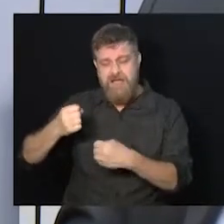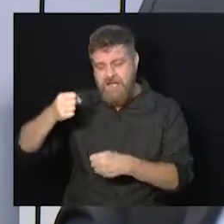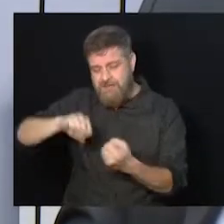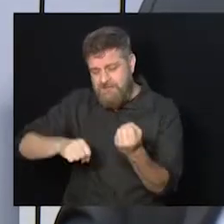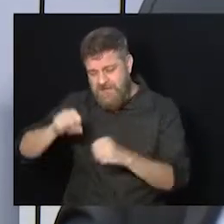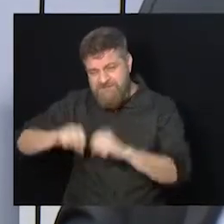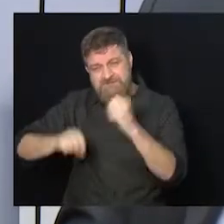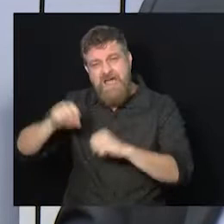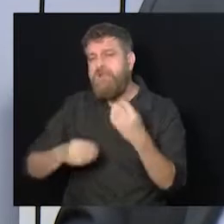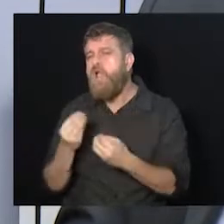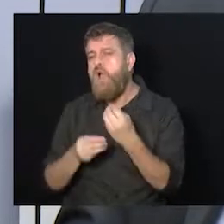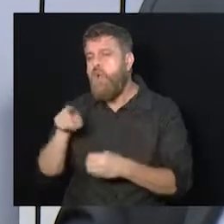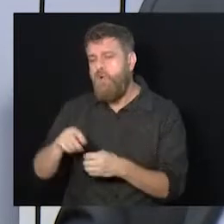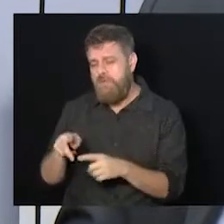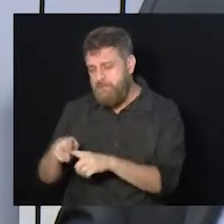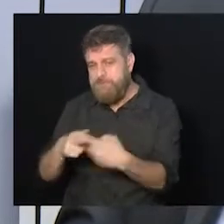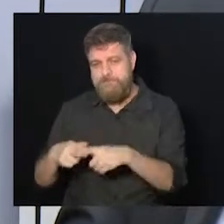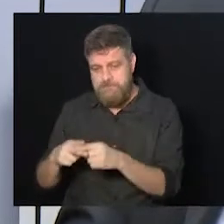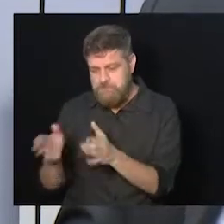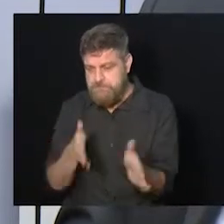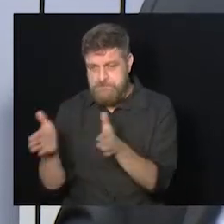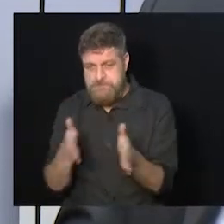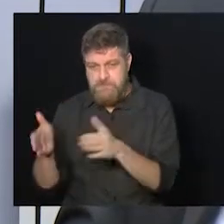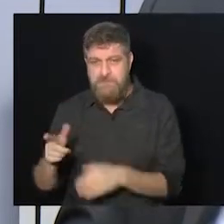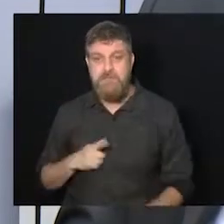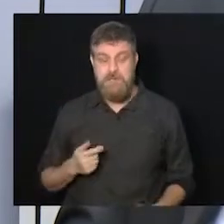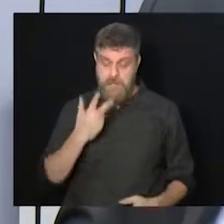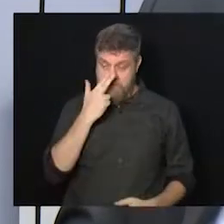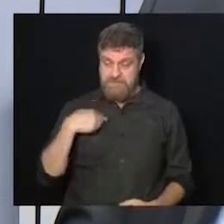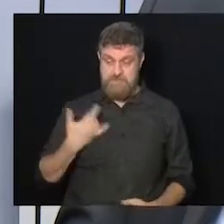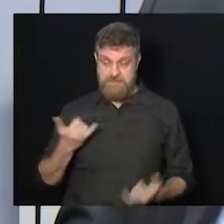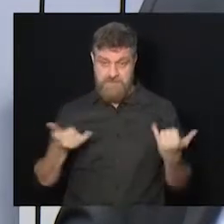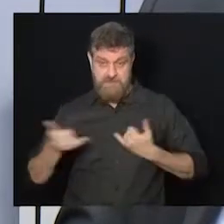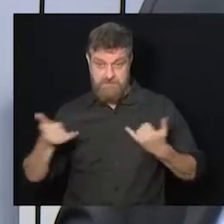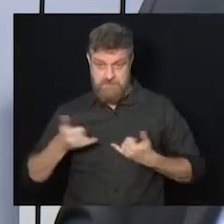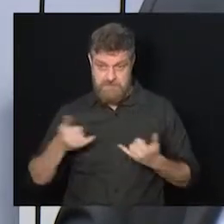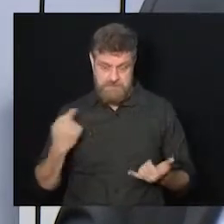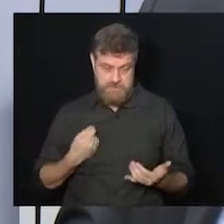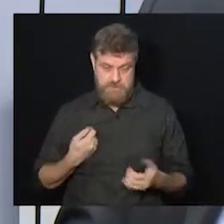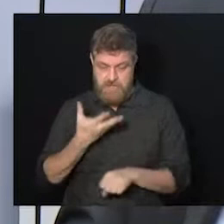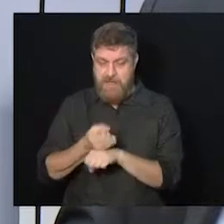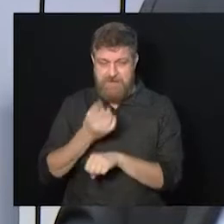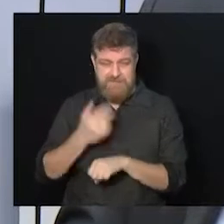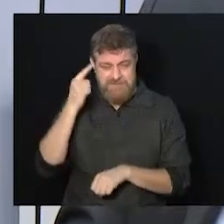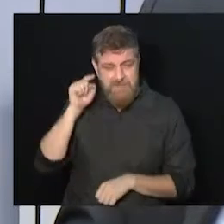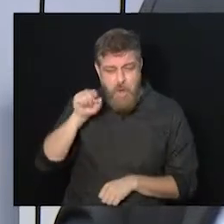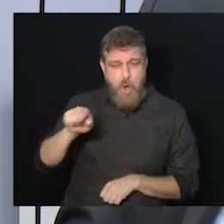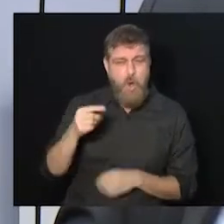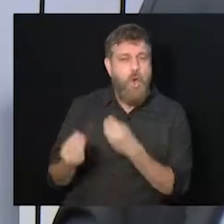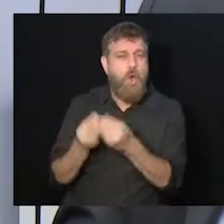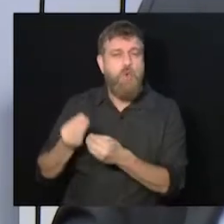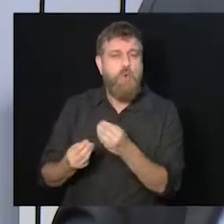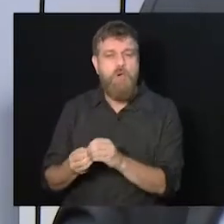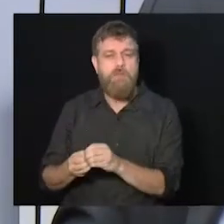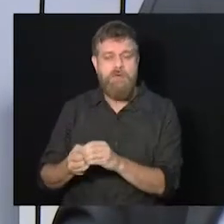conhecer. Agora parece que nós vamos ter todas essas informações aqui, né, disponíveis por aplicativo, mas você saber